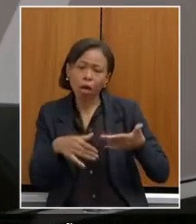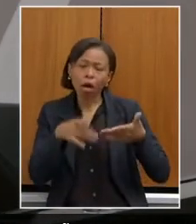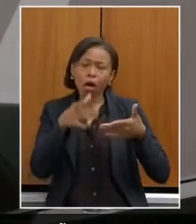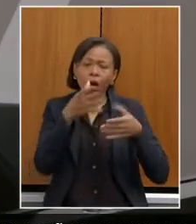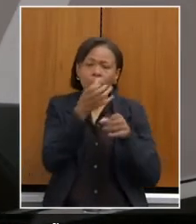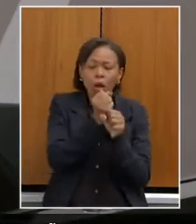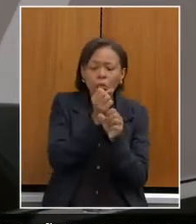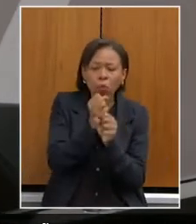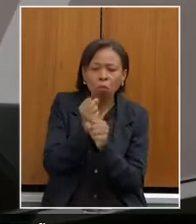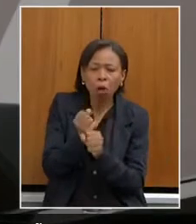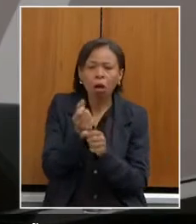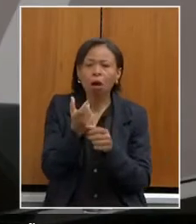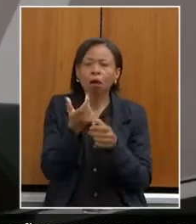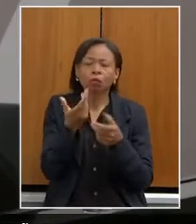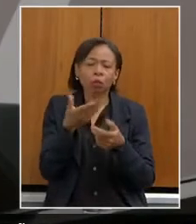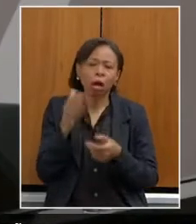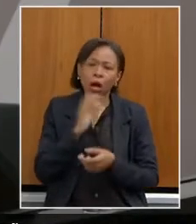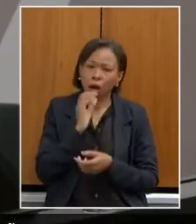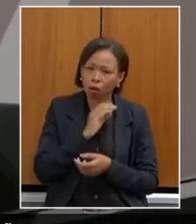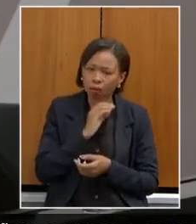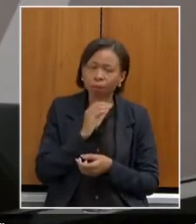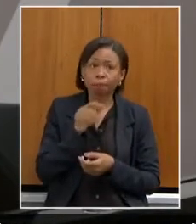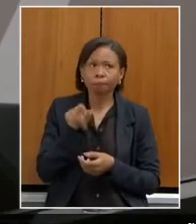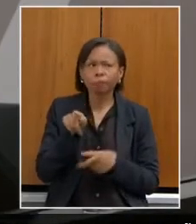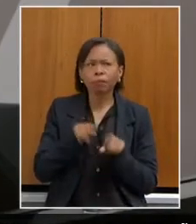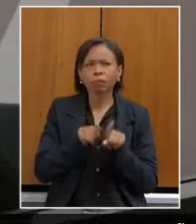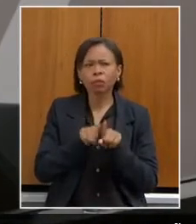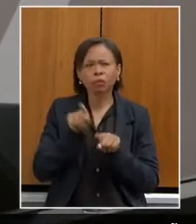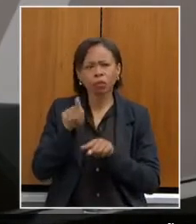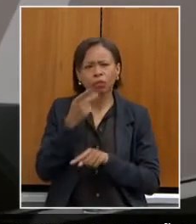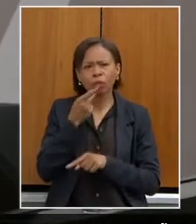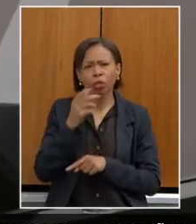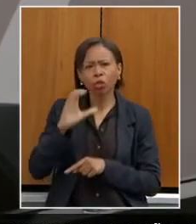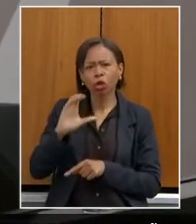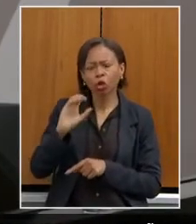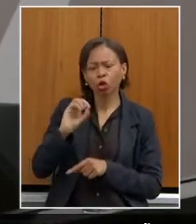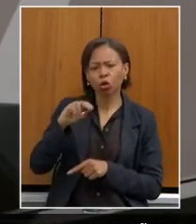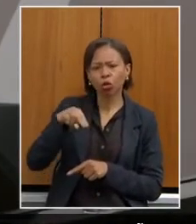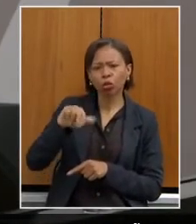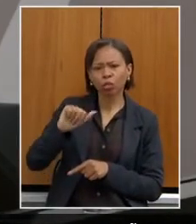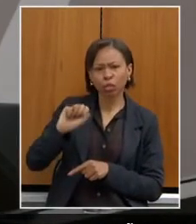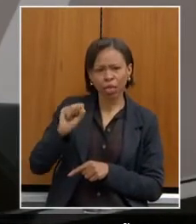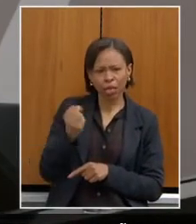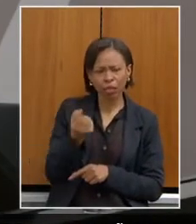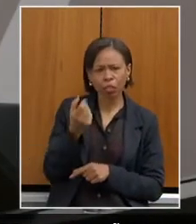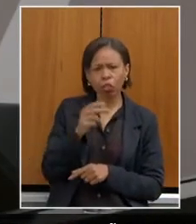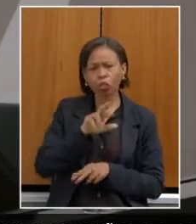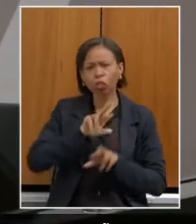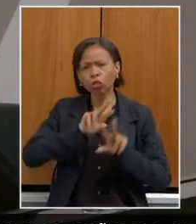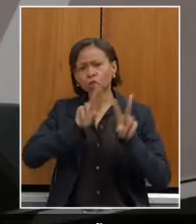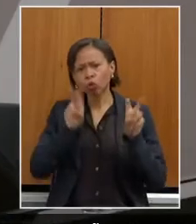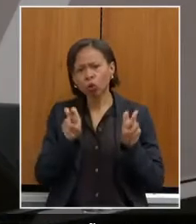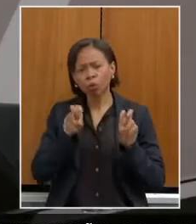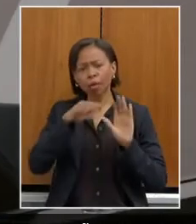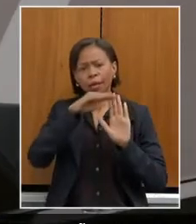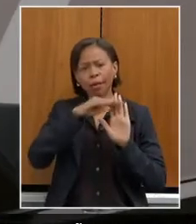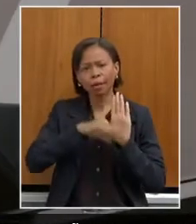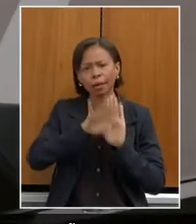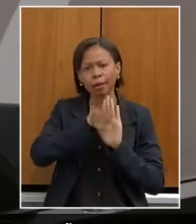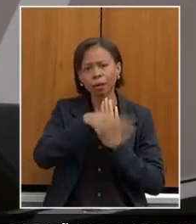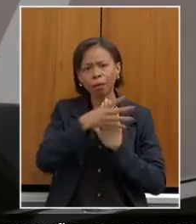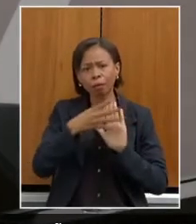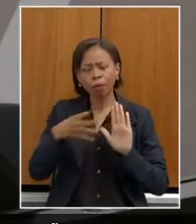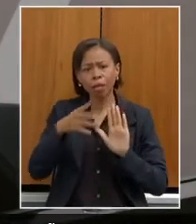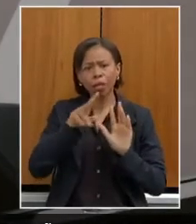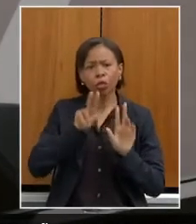agilizado outra coisa o senhor já discutiu no Conas a questão da recomposição das tabelas do SUS tem procedimentos